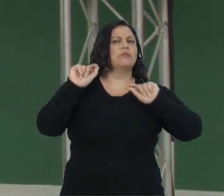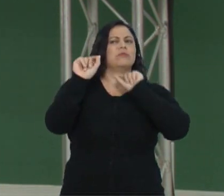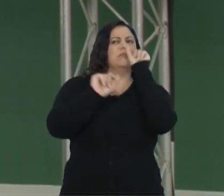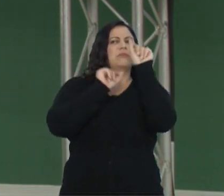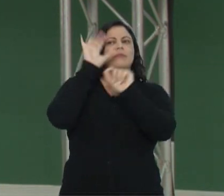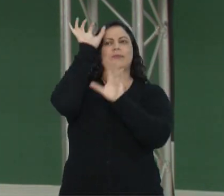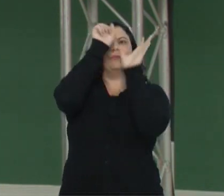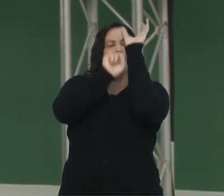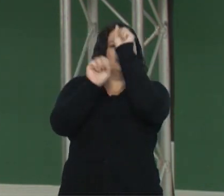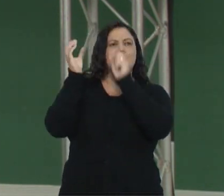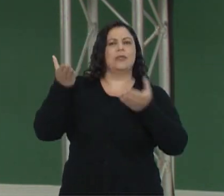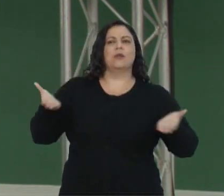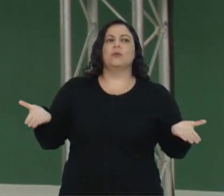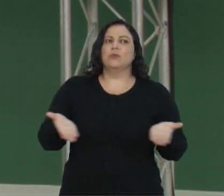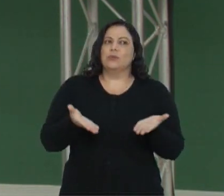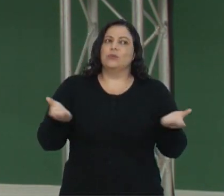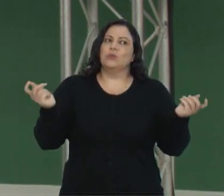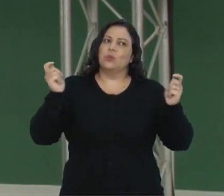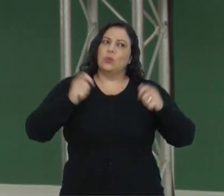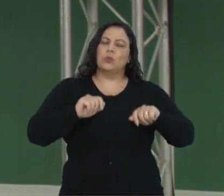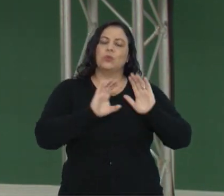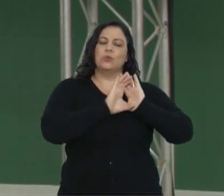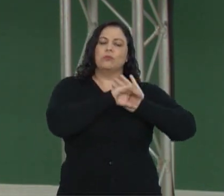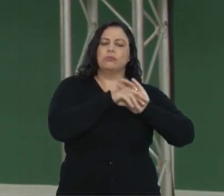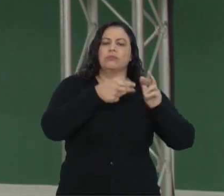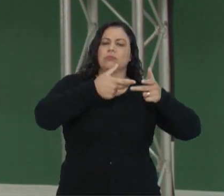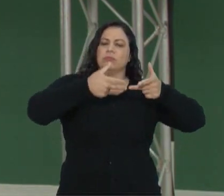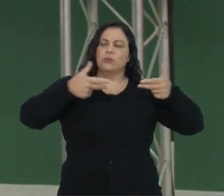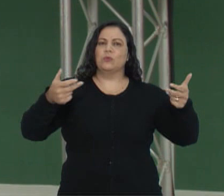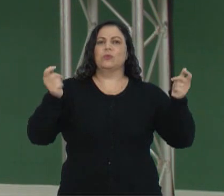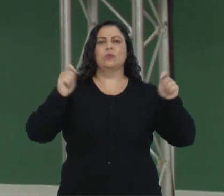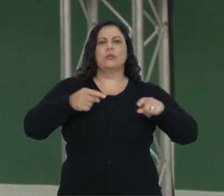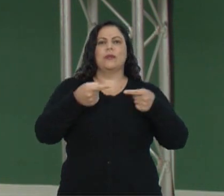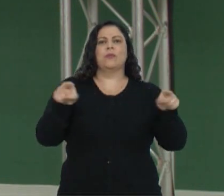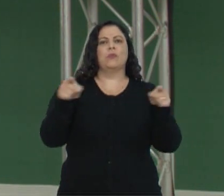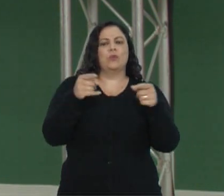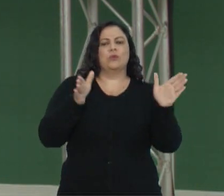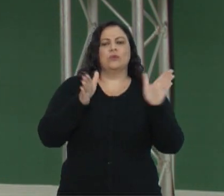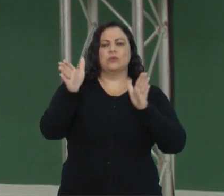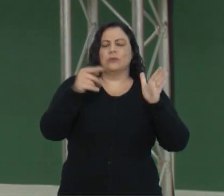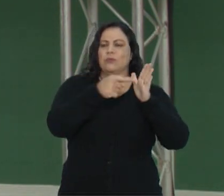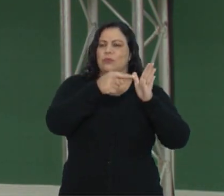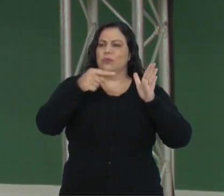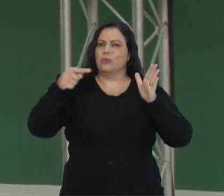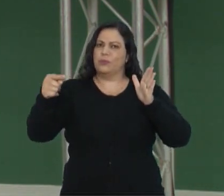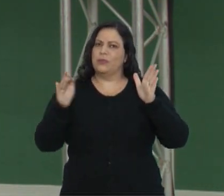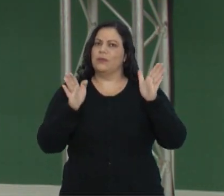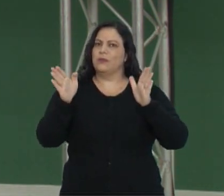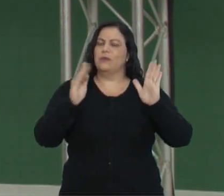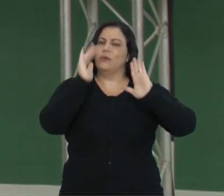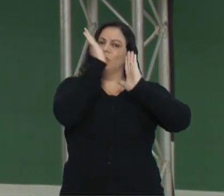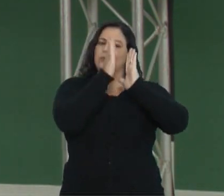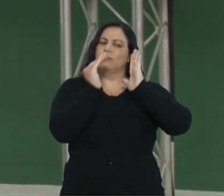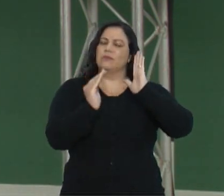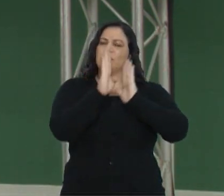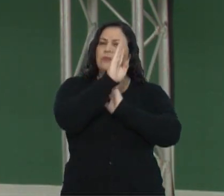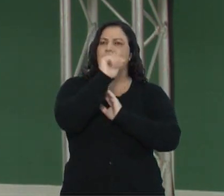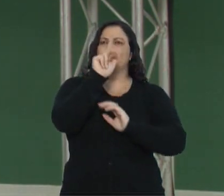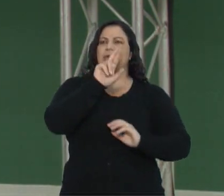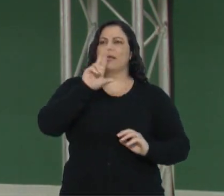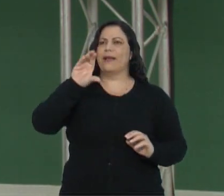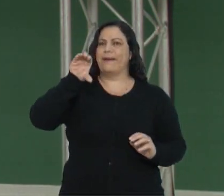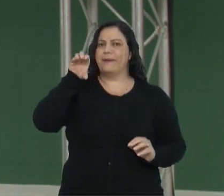hoje? Né, a gente conceituou a música no período barroco, né, que foi o grande surgimento da